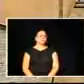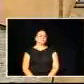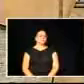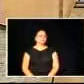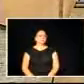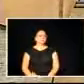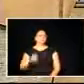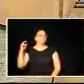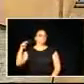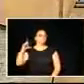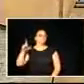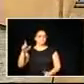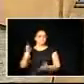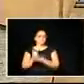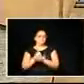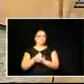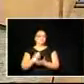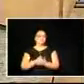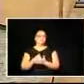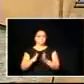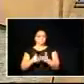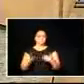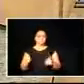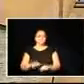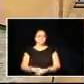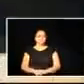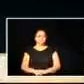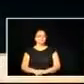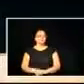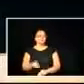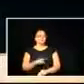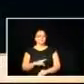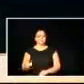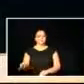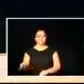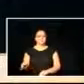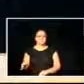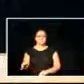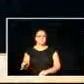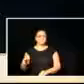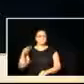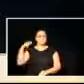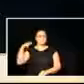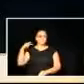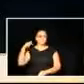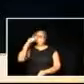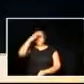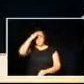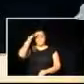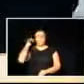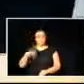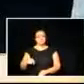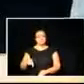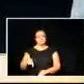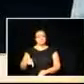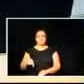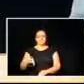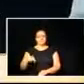Vereador Luizinho, por favor. Senhor presidente, vereador Carlos Peixoto, nobres pares, munícipes aqui